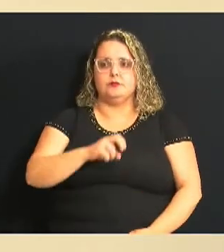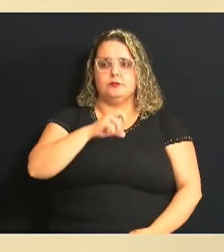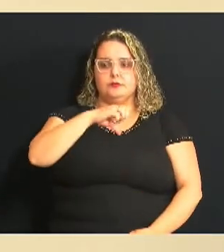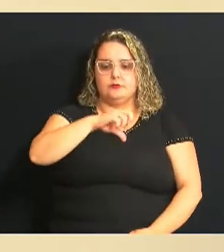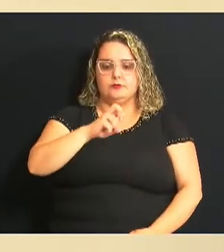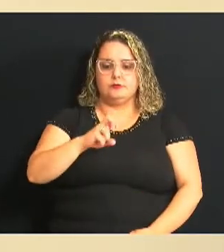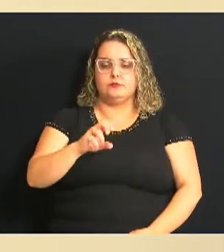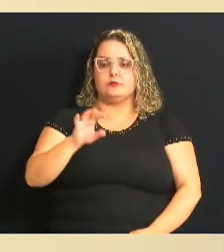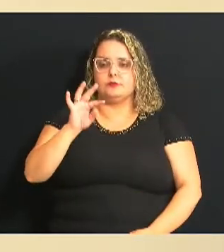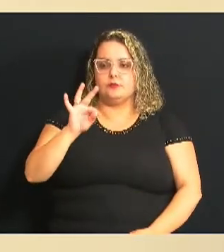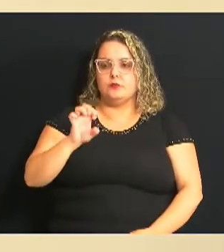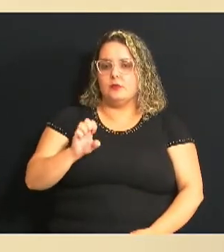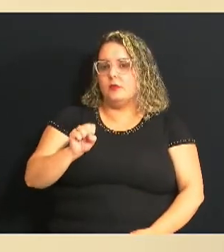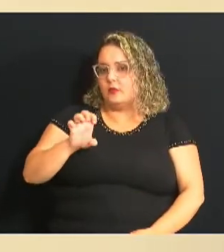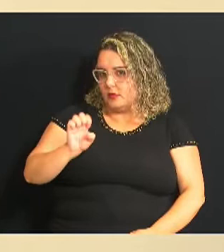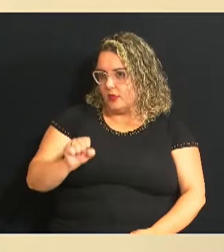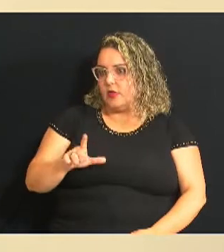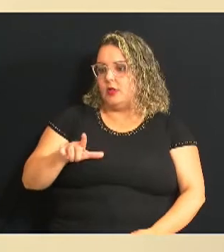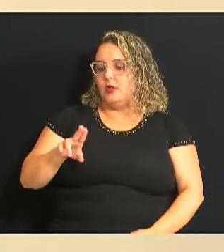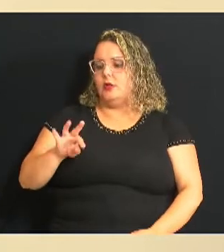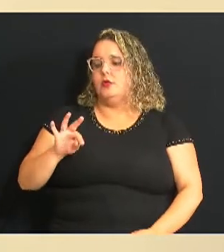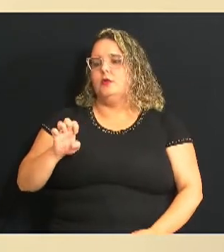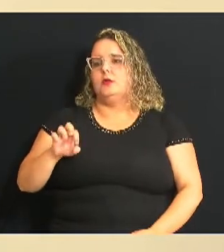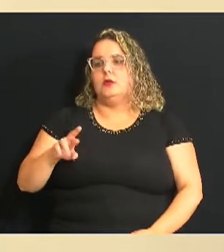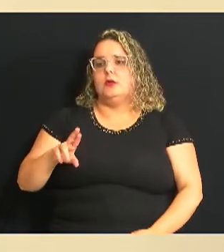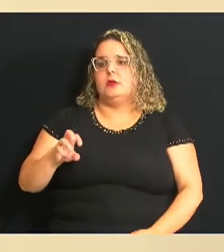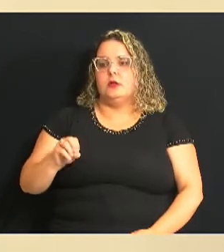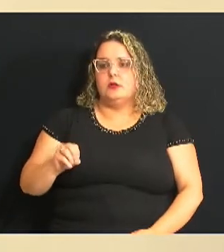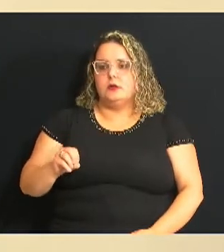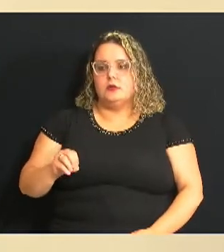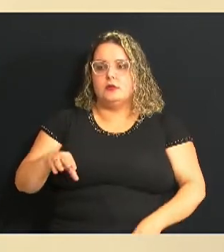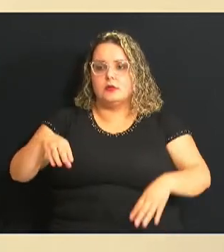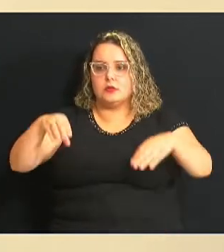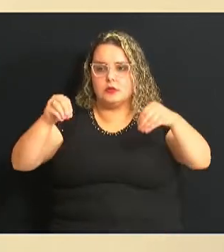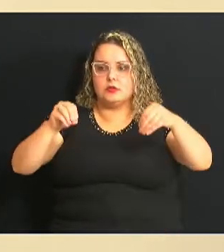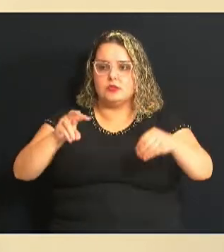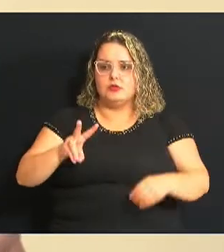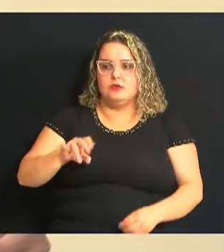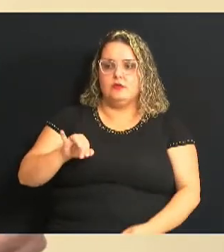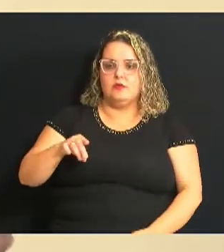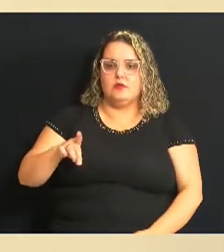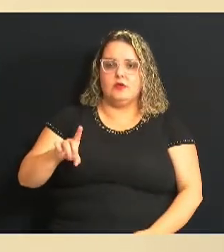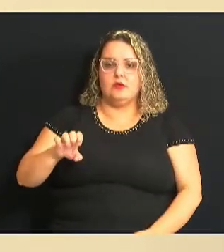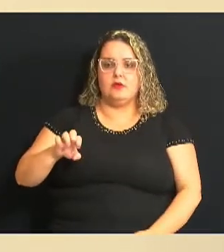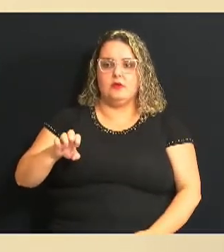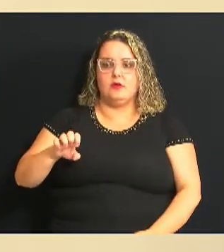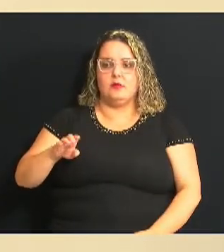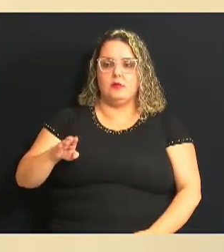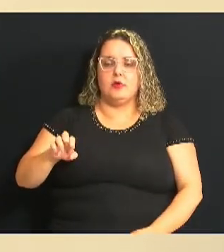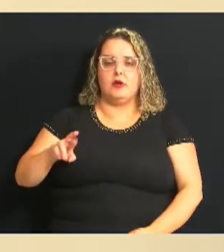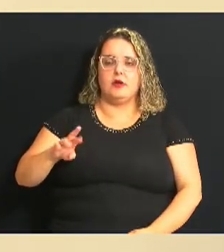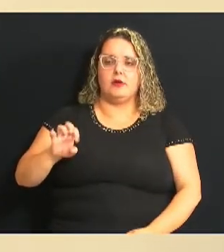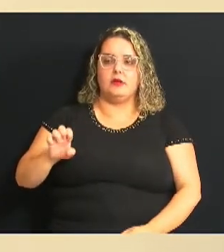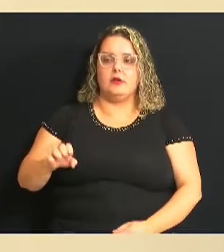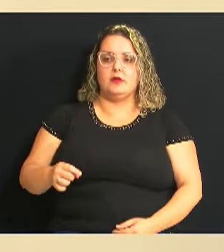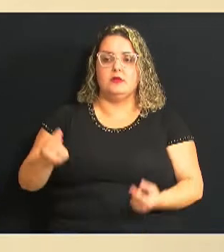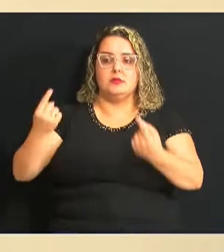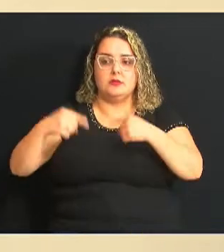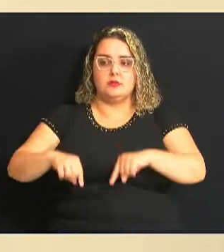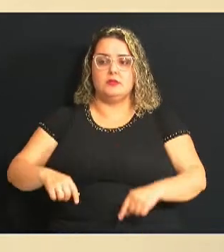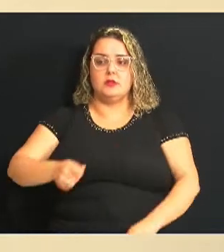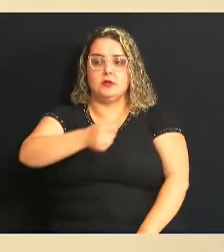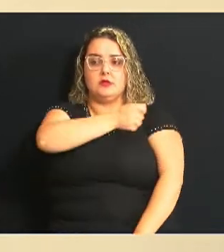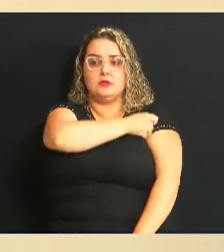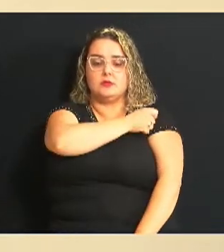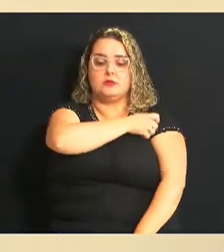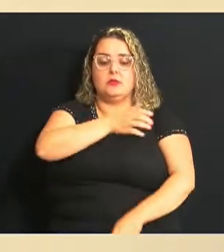Catedral de Wittenberg, no Castelo de Wittenberg, desafiando as autoridades teológicas, as autoridades da